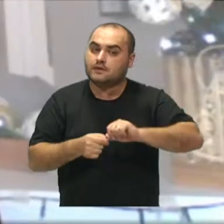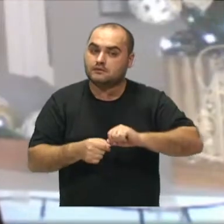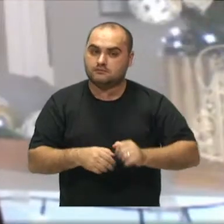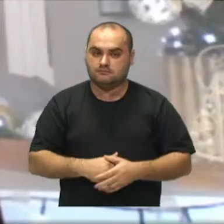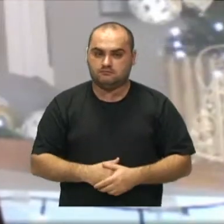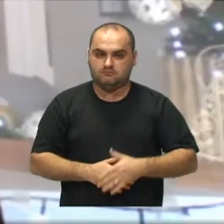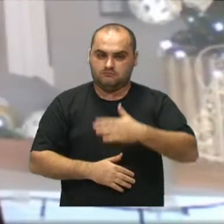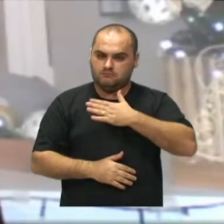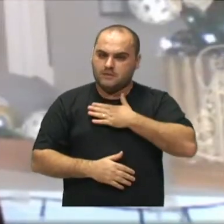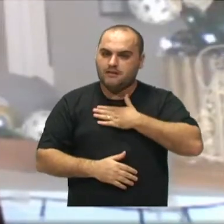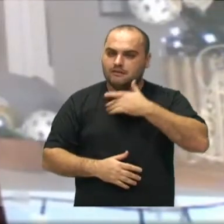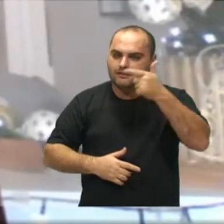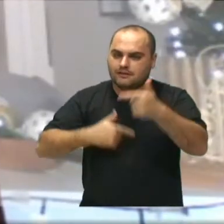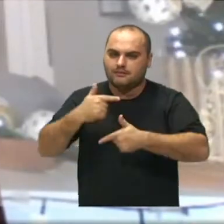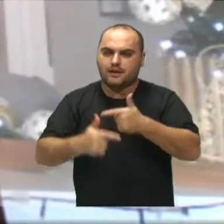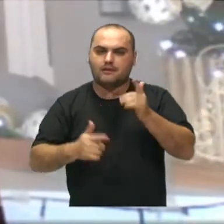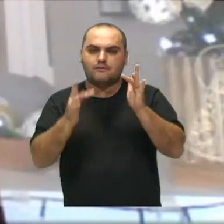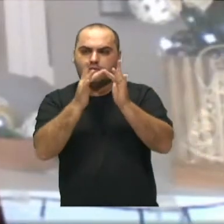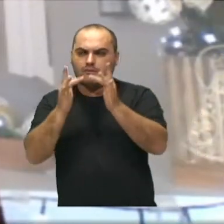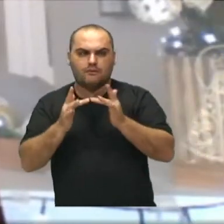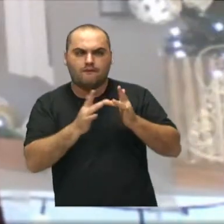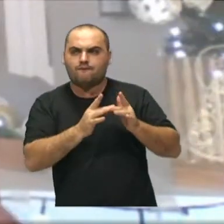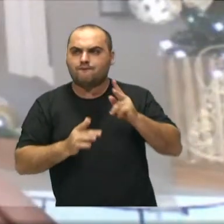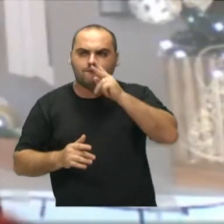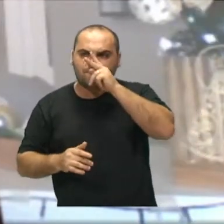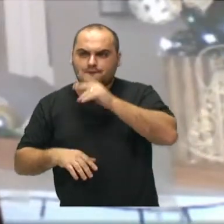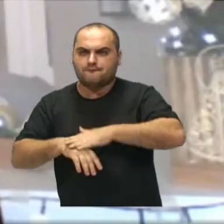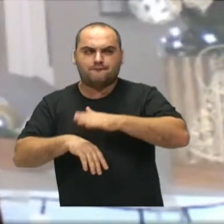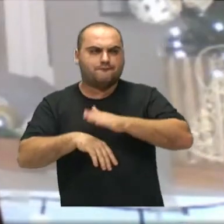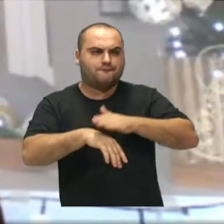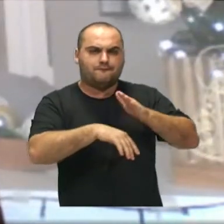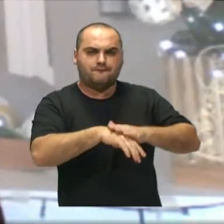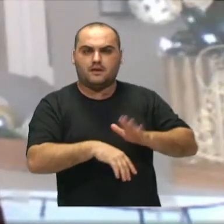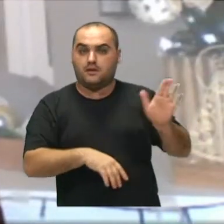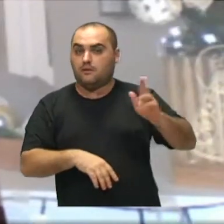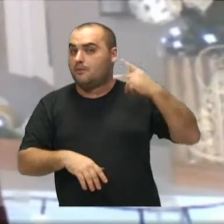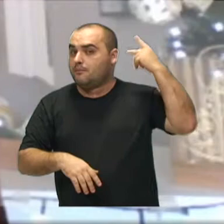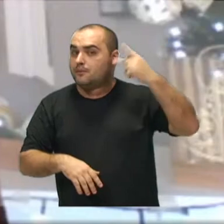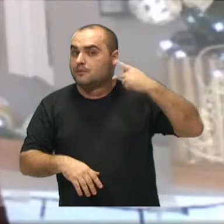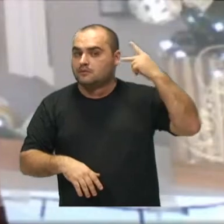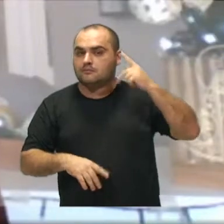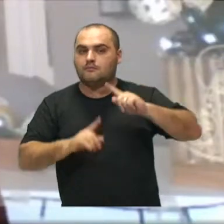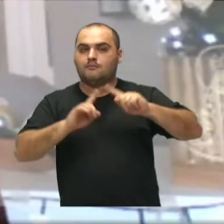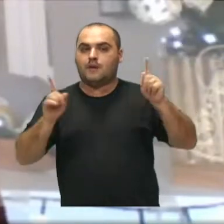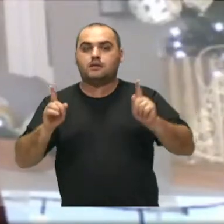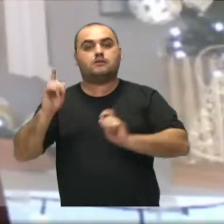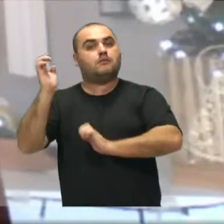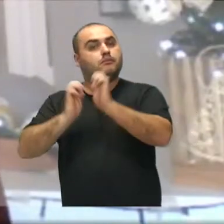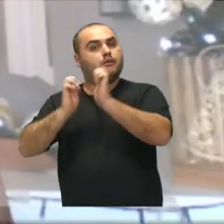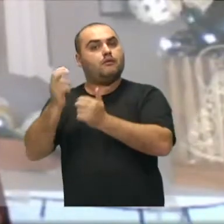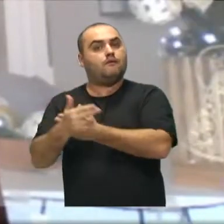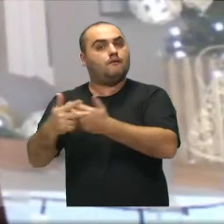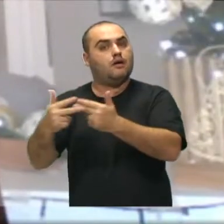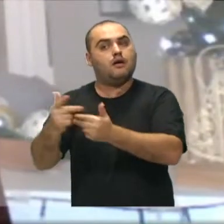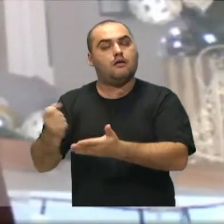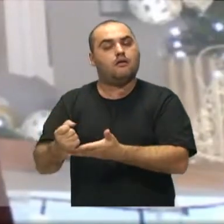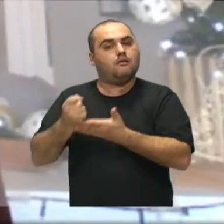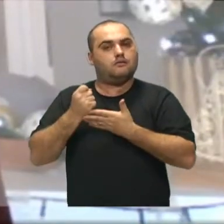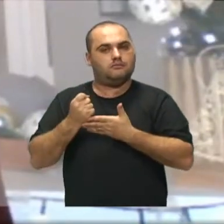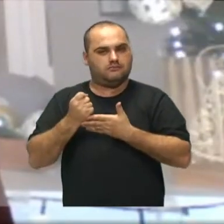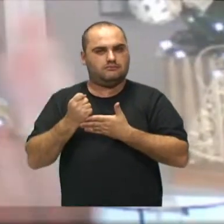leque de contatos abriu muito, né? Não só um leque político, mas também um leque empresarial, tendo uma